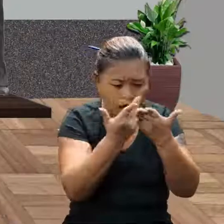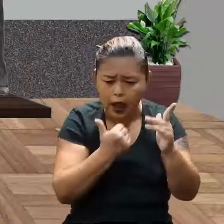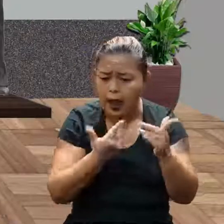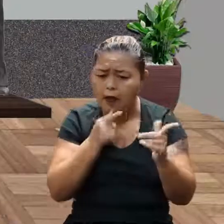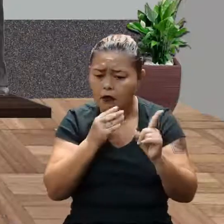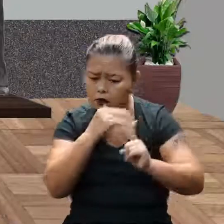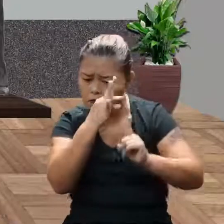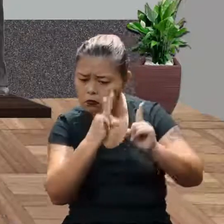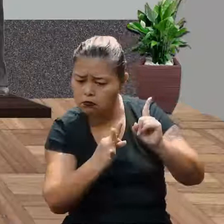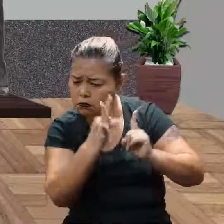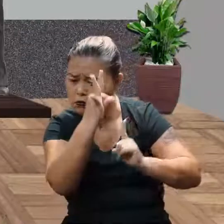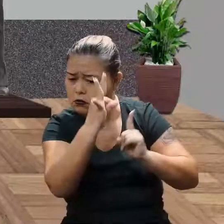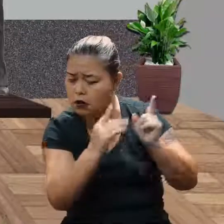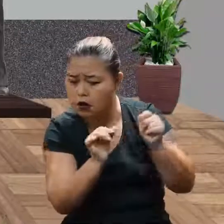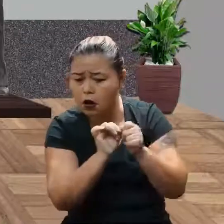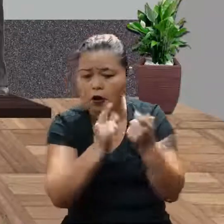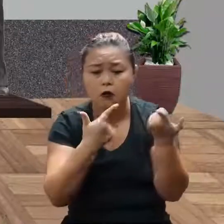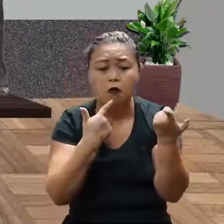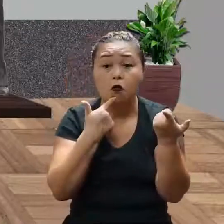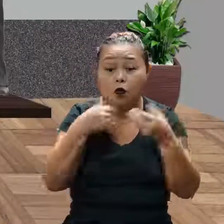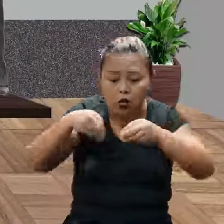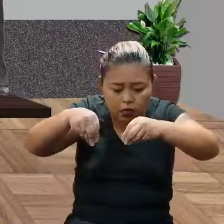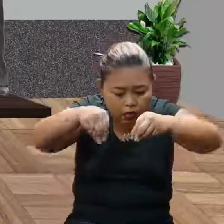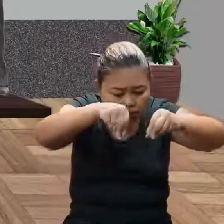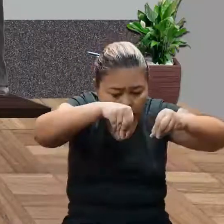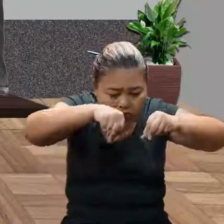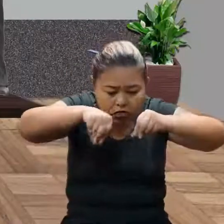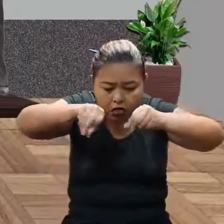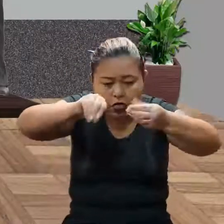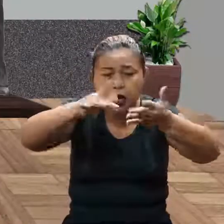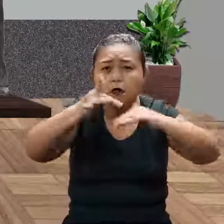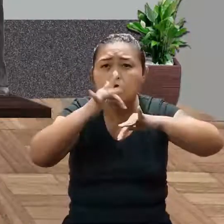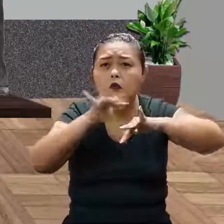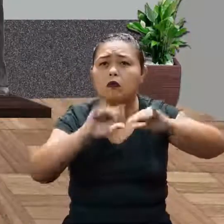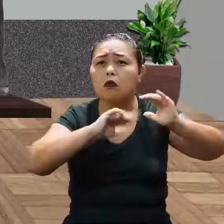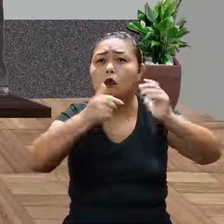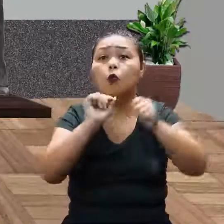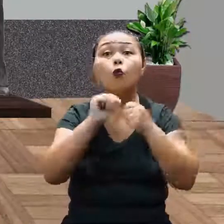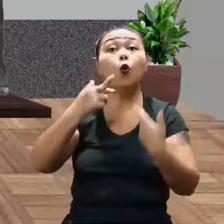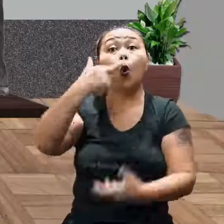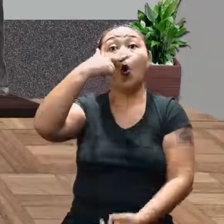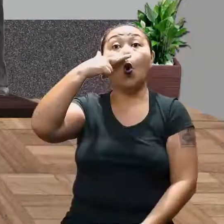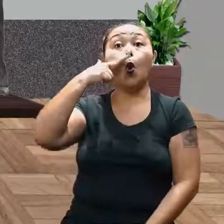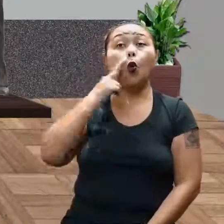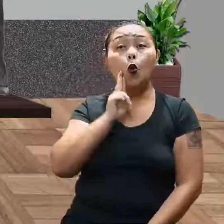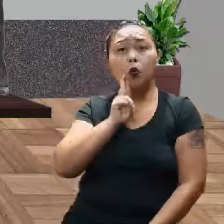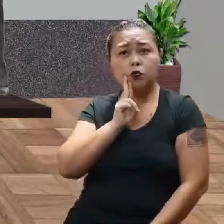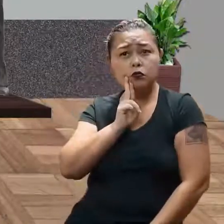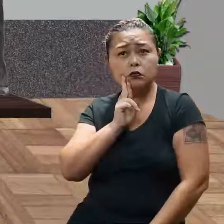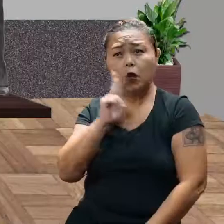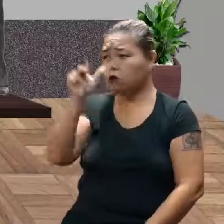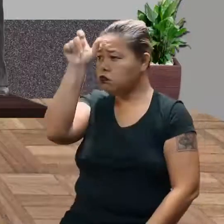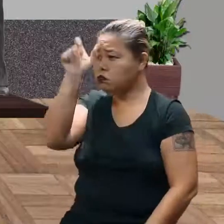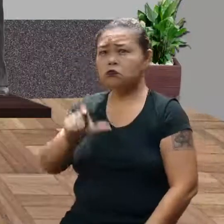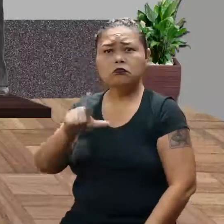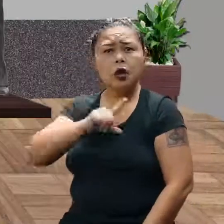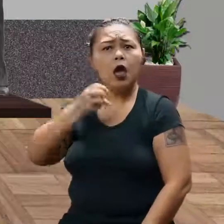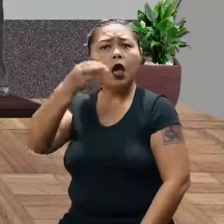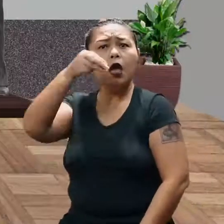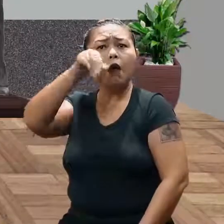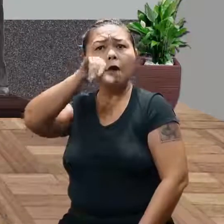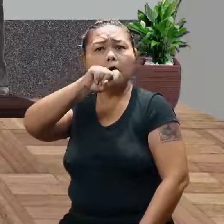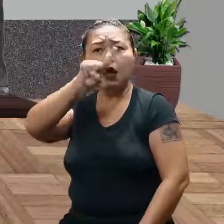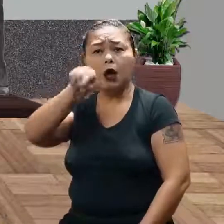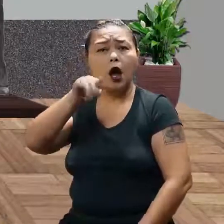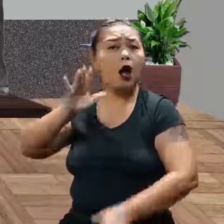termais, estudo do solo, da mineração. Rondon, então, tinha... a missão dele era uma